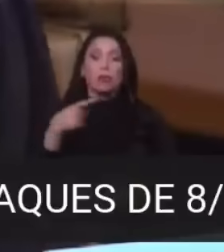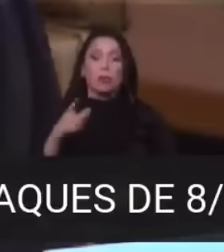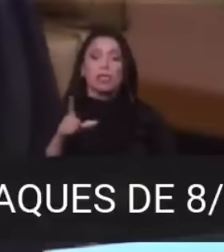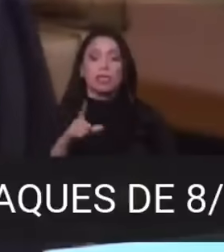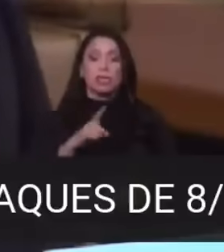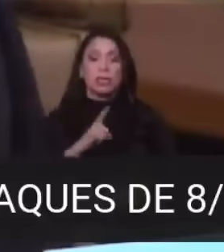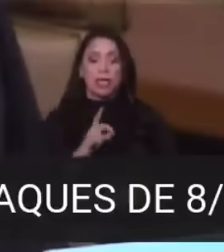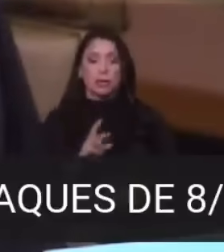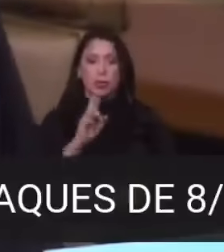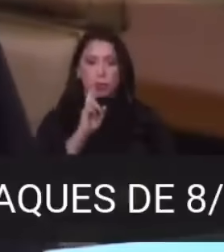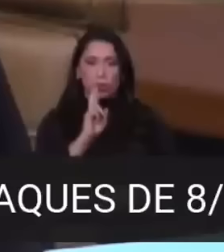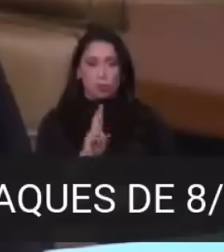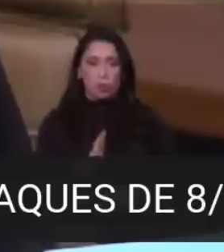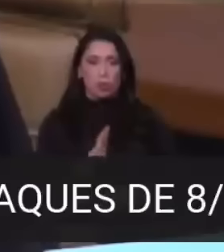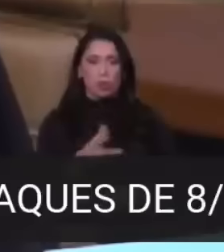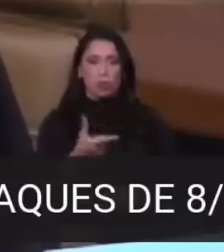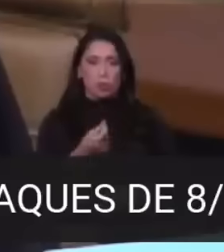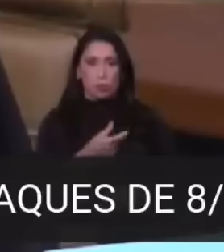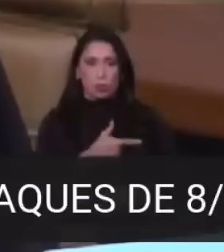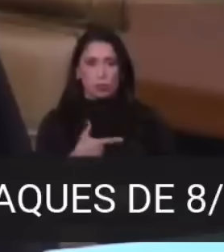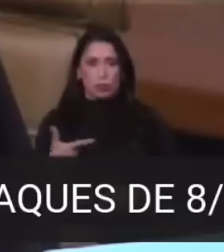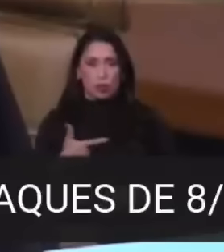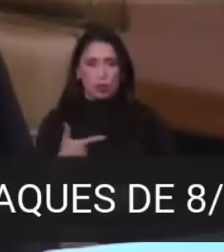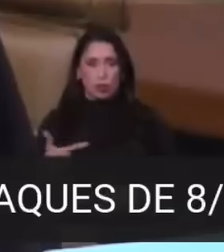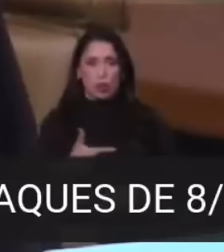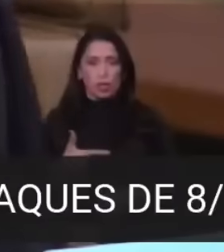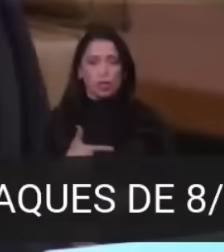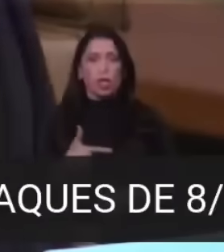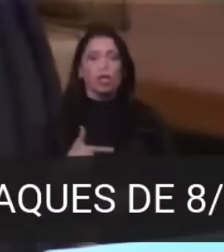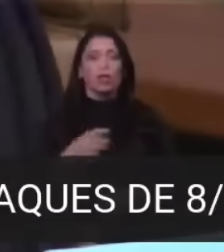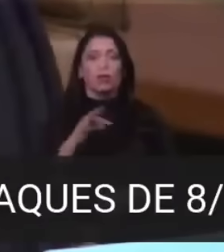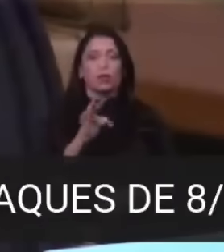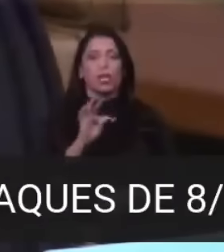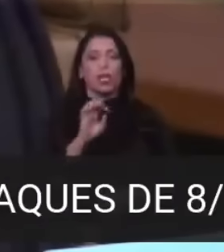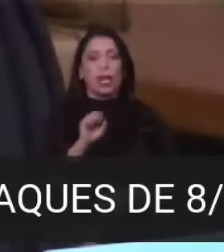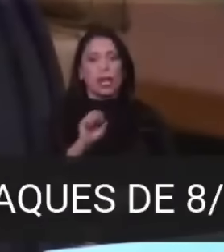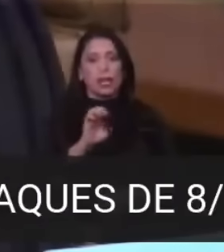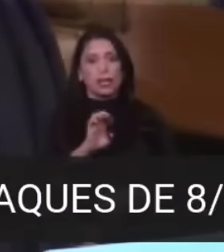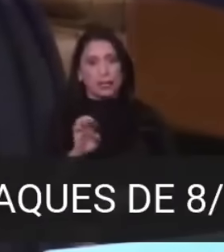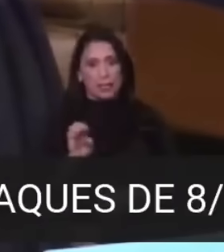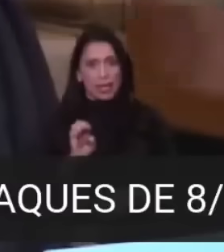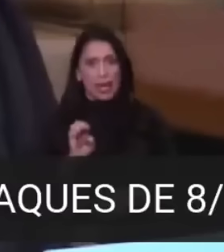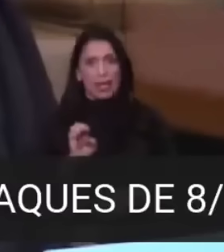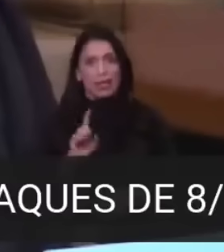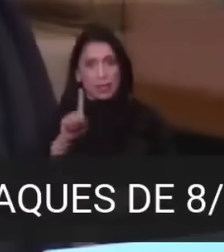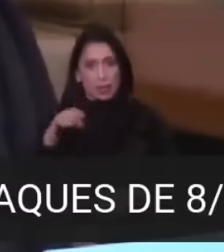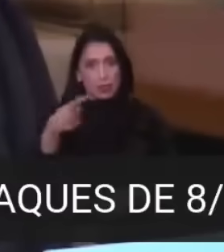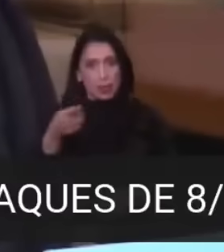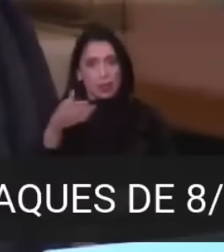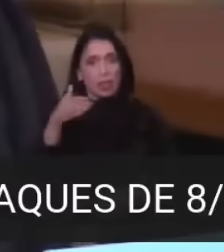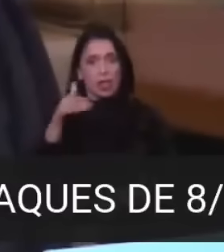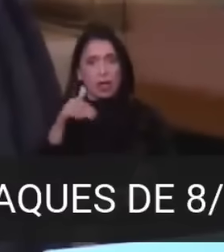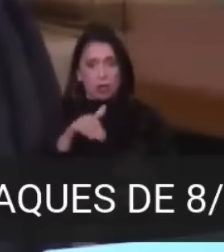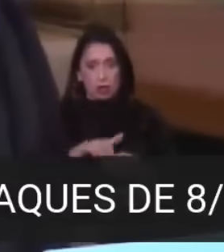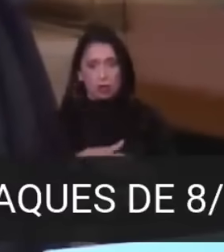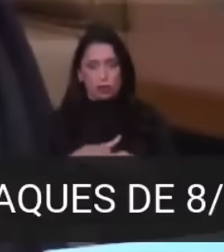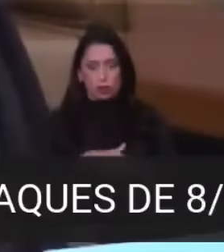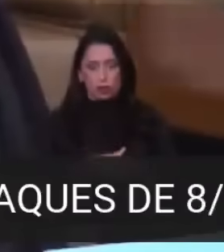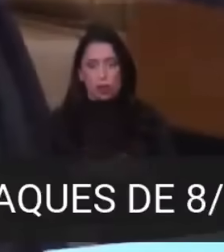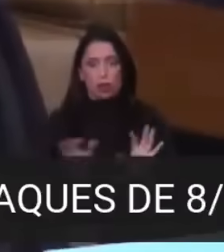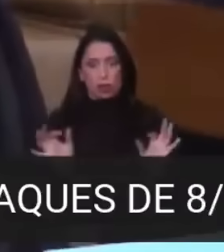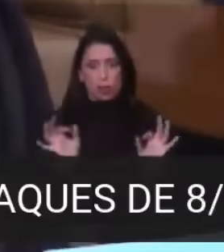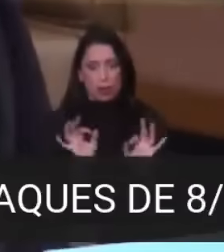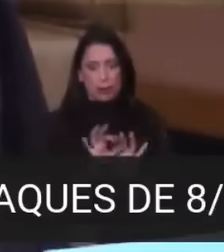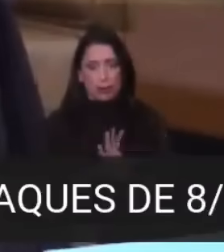em 2022 pelo Tribunal Superior Eleitoral é constatou-se a difusão e